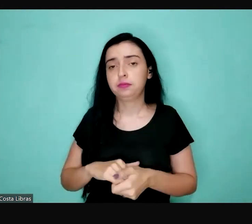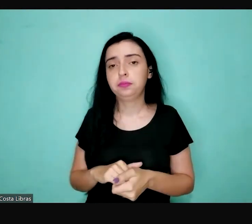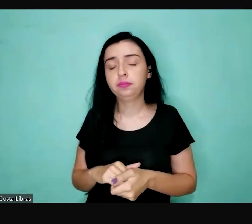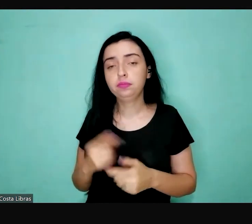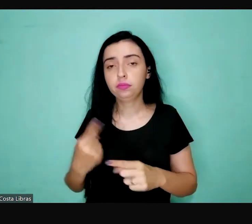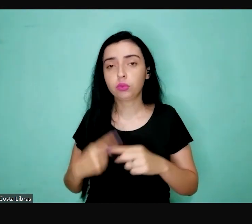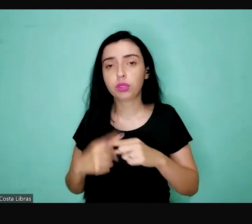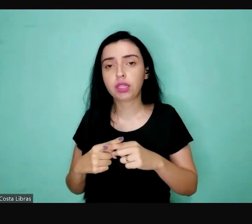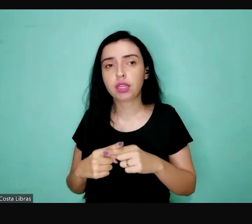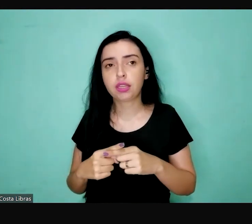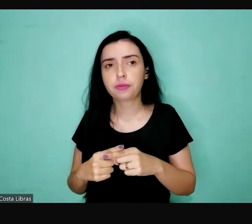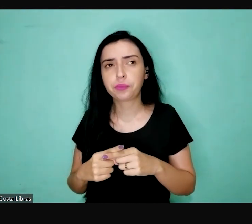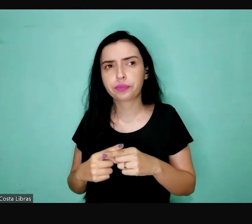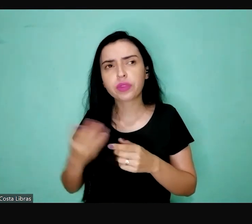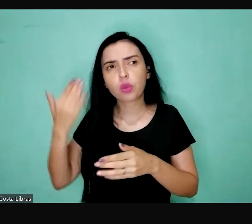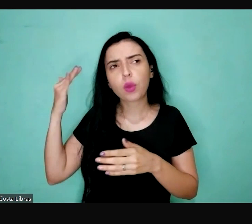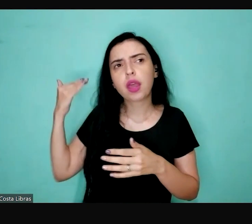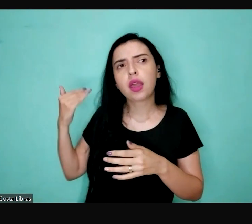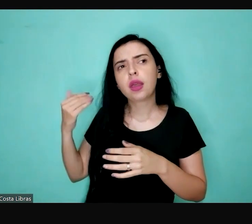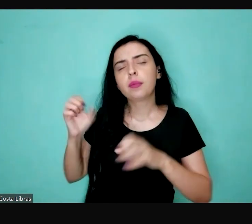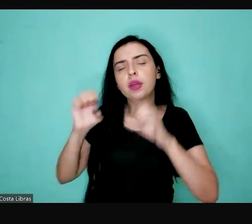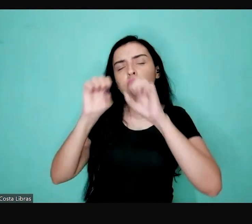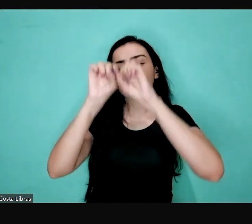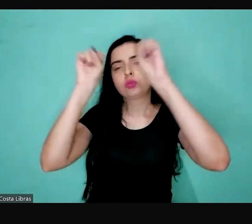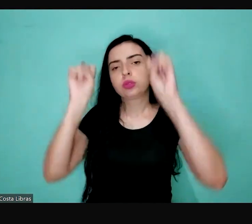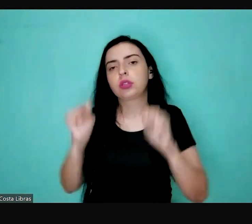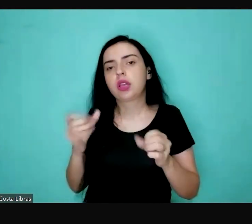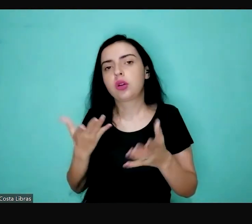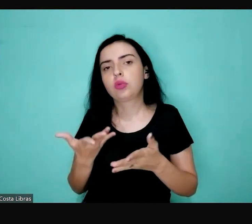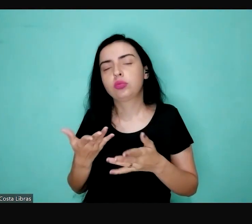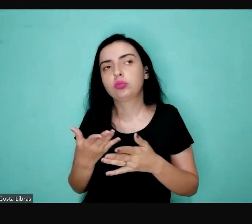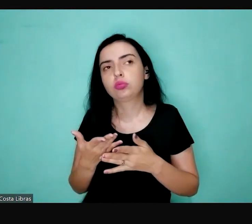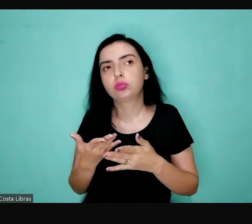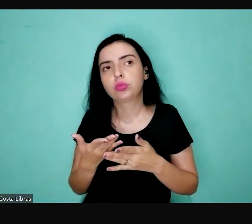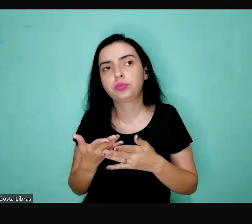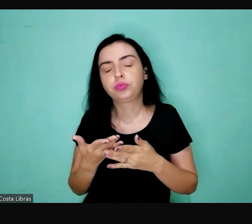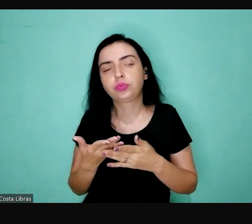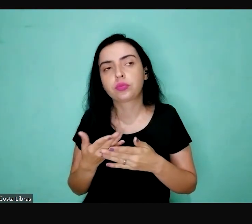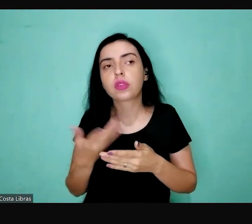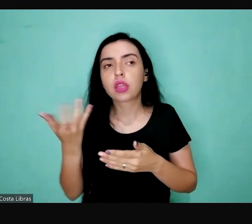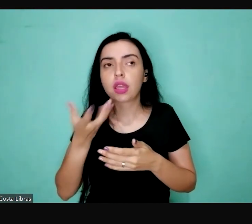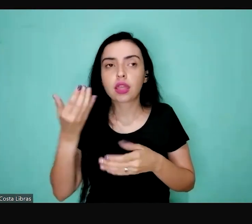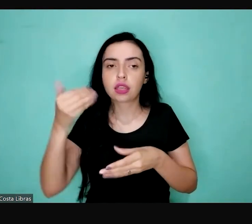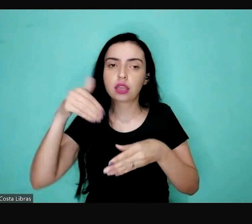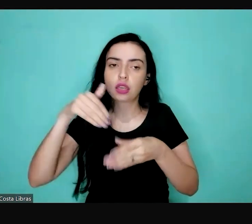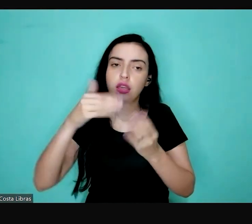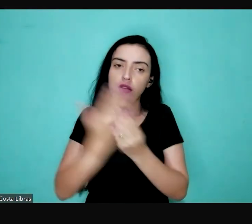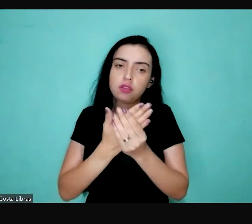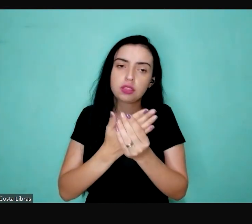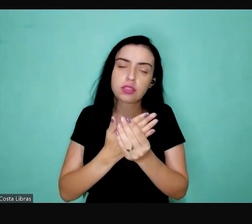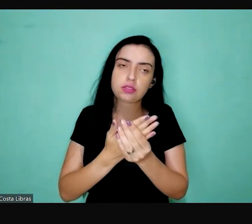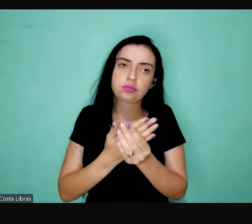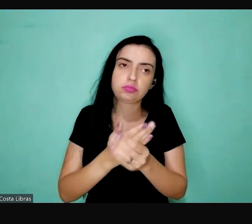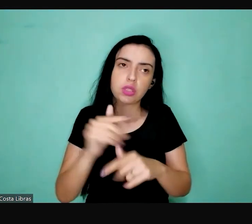época o Tribunal Constitucional não só queria decidir